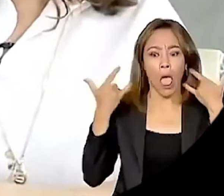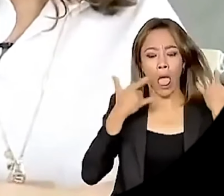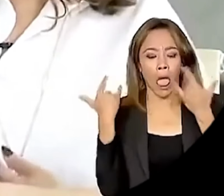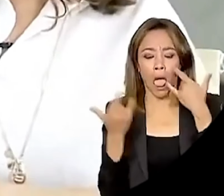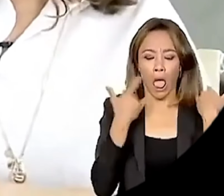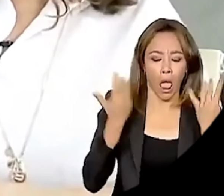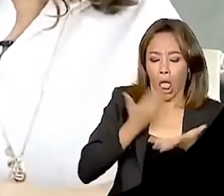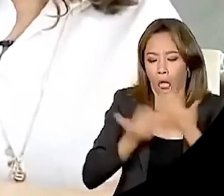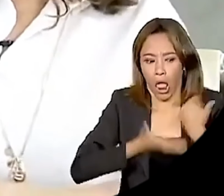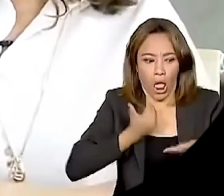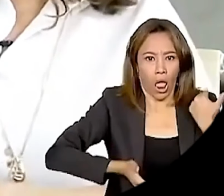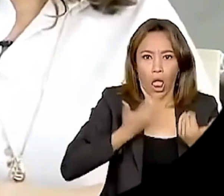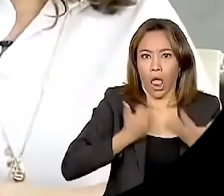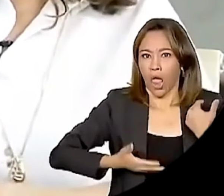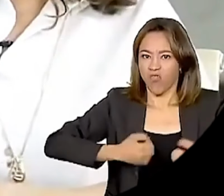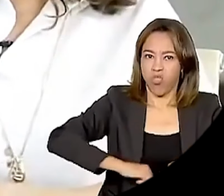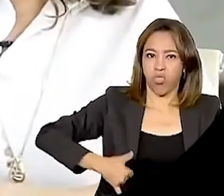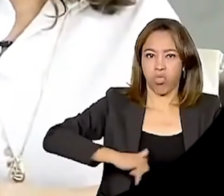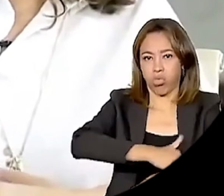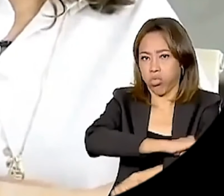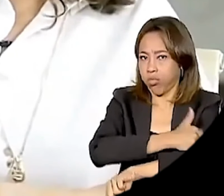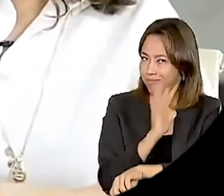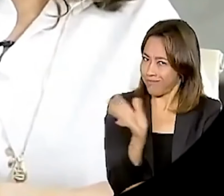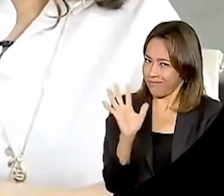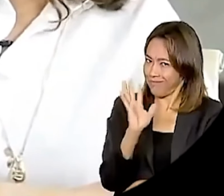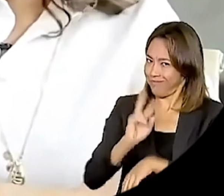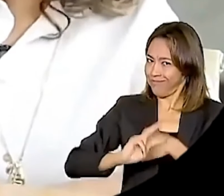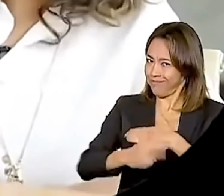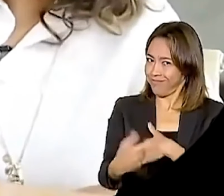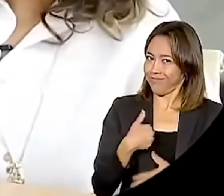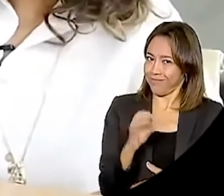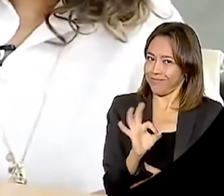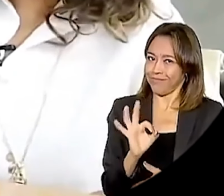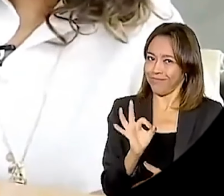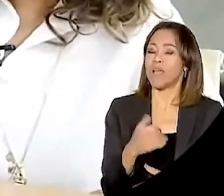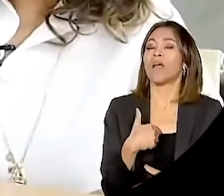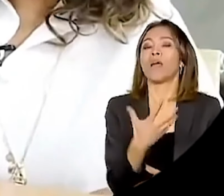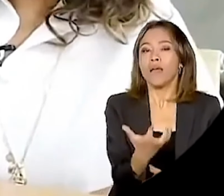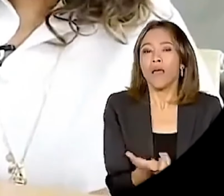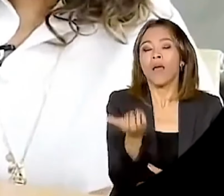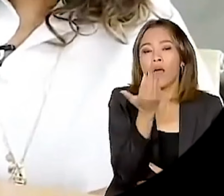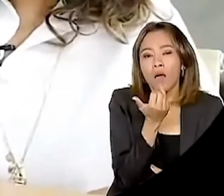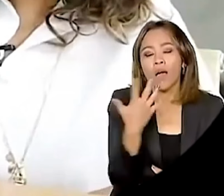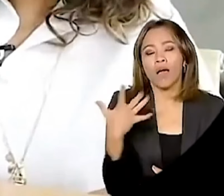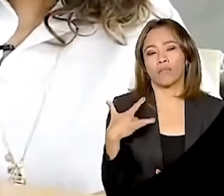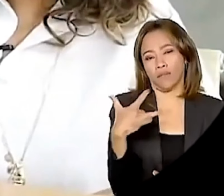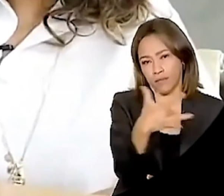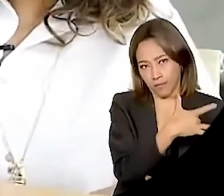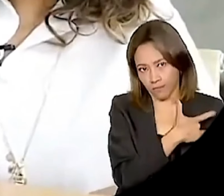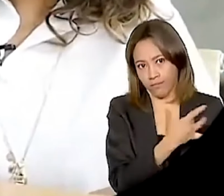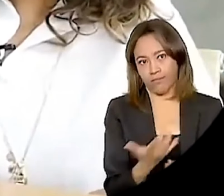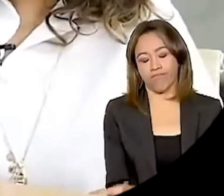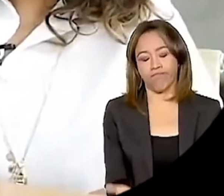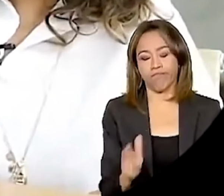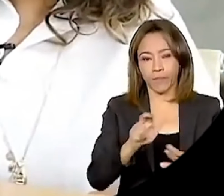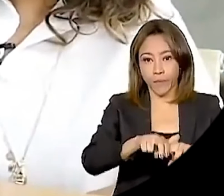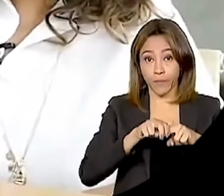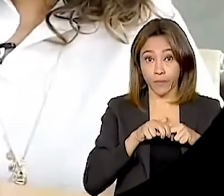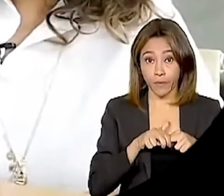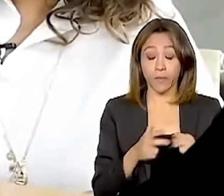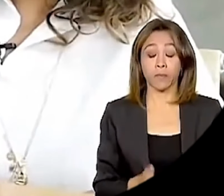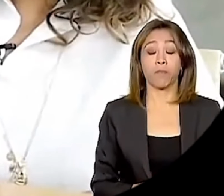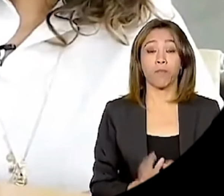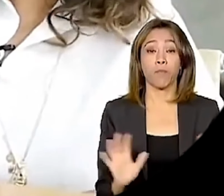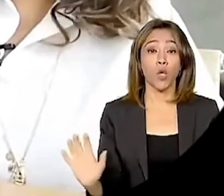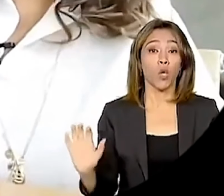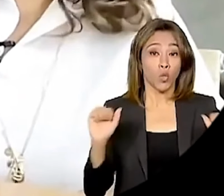aspas. Hoje é dia de olhar fundo na cara dos nossos filhos e de cada criança e dizer que até 31 de dezembro de 2026